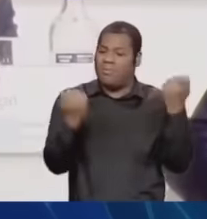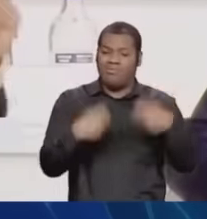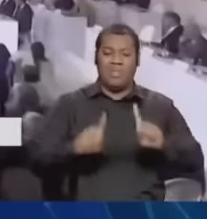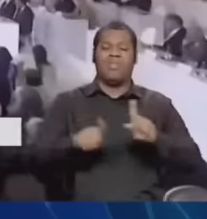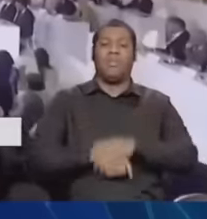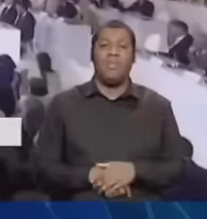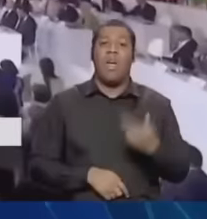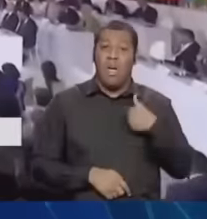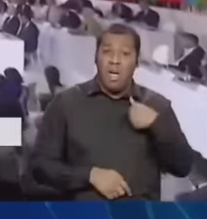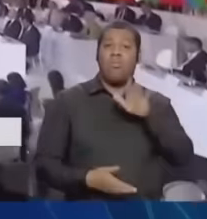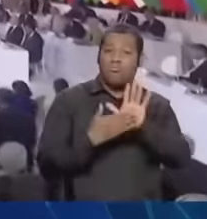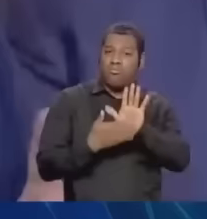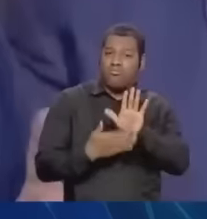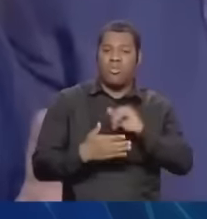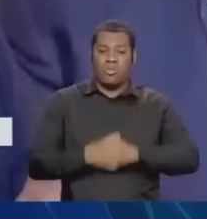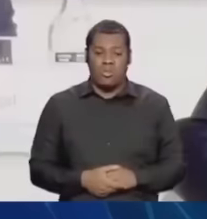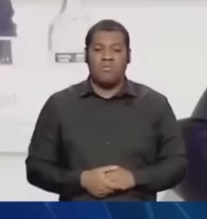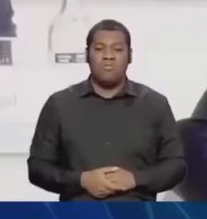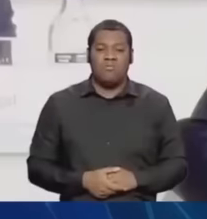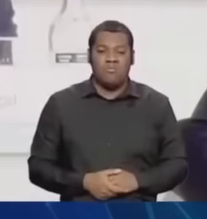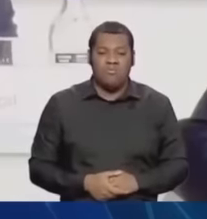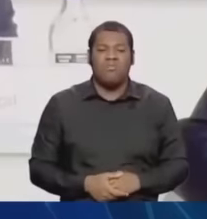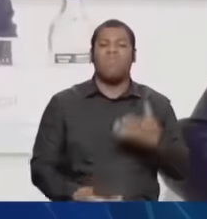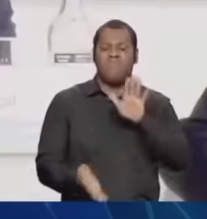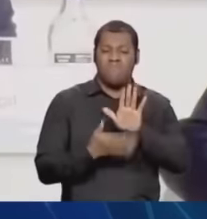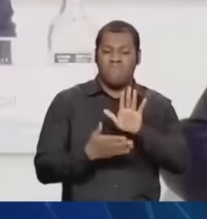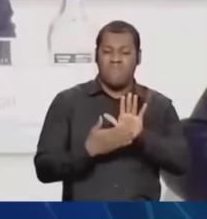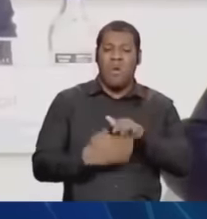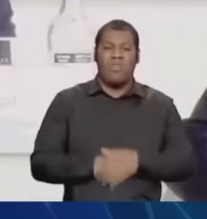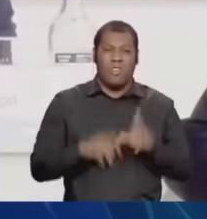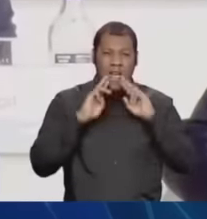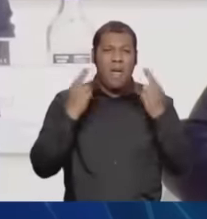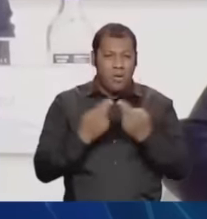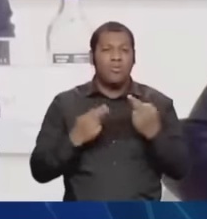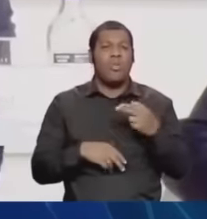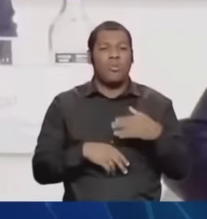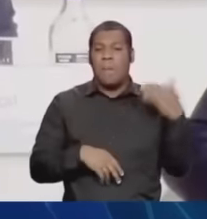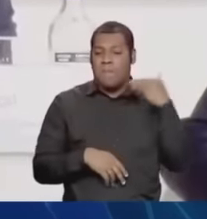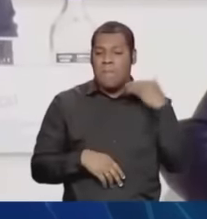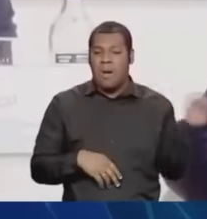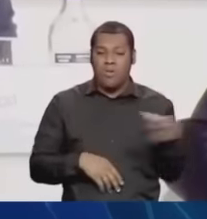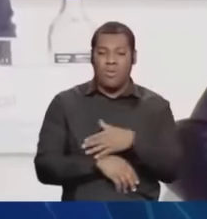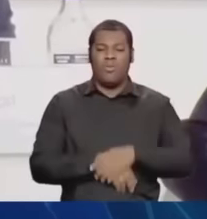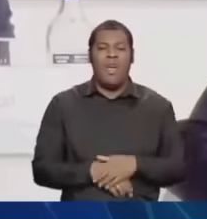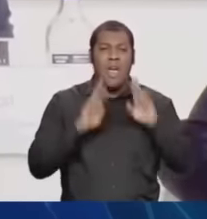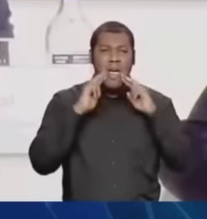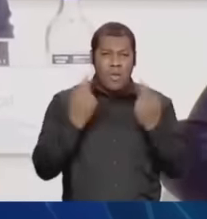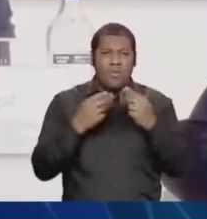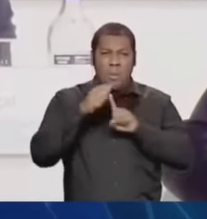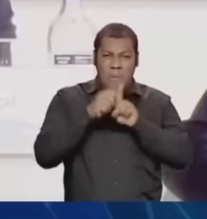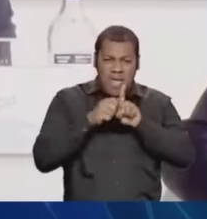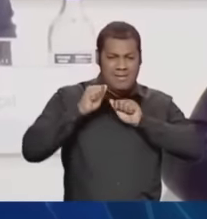que está na minha pauta. E se depender de mim, ela vai acontecer na reunião dos BRICS, que será em